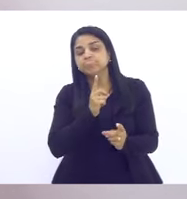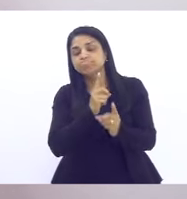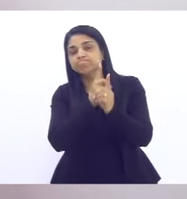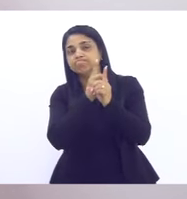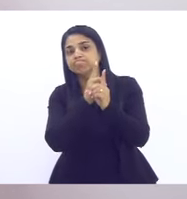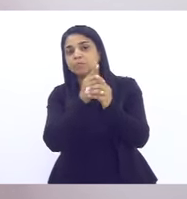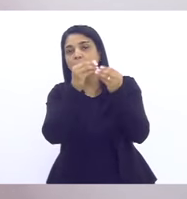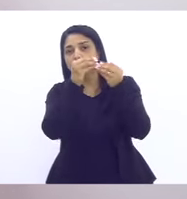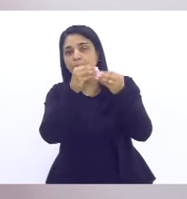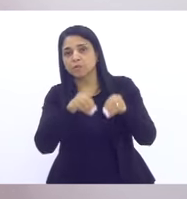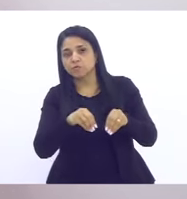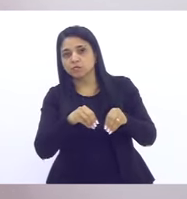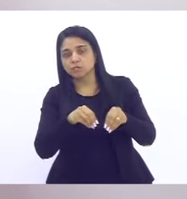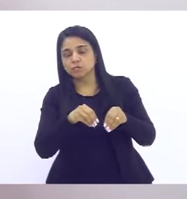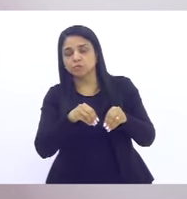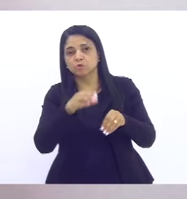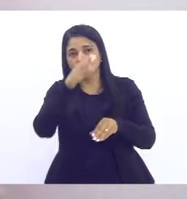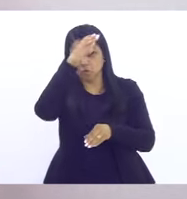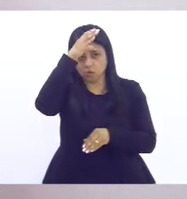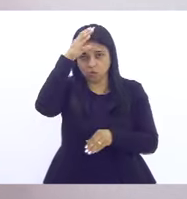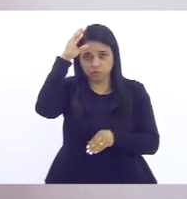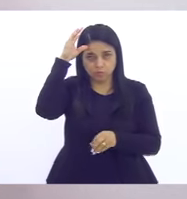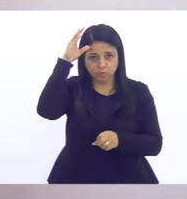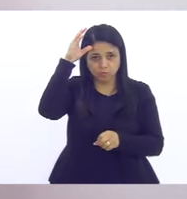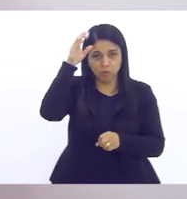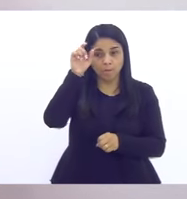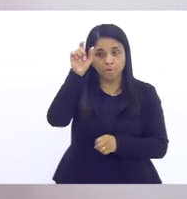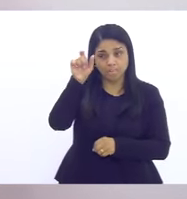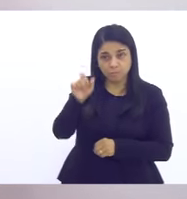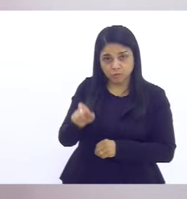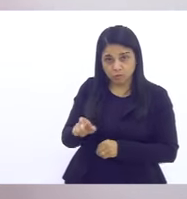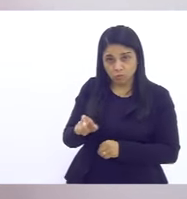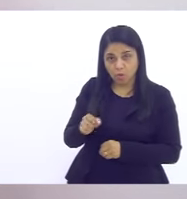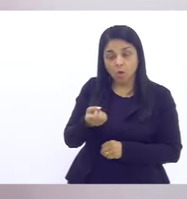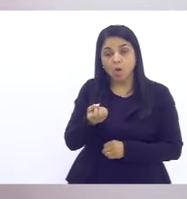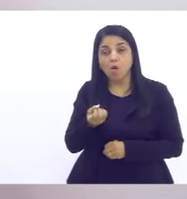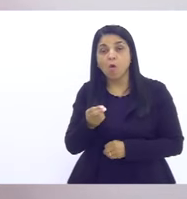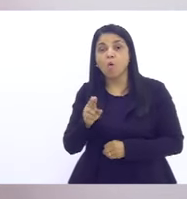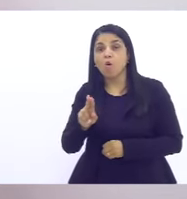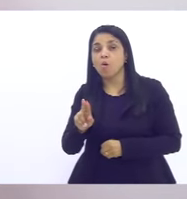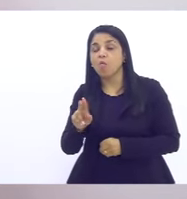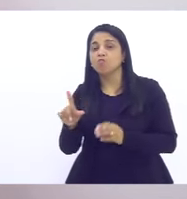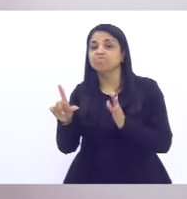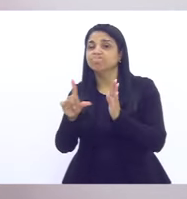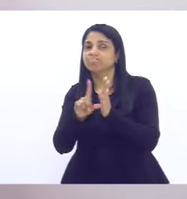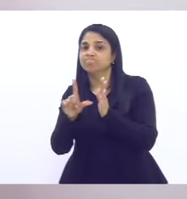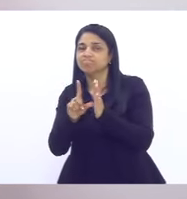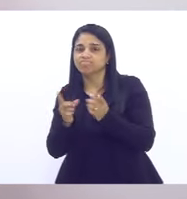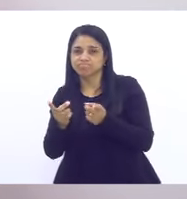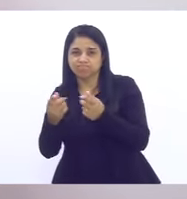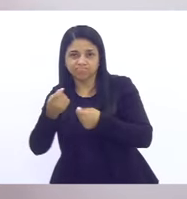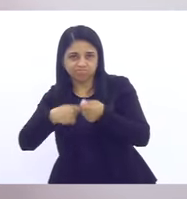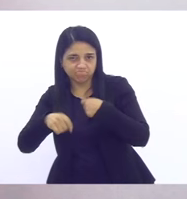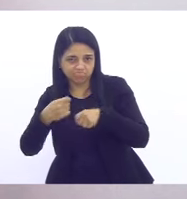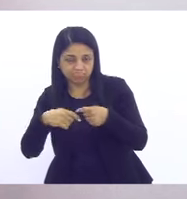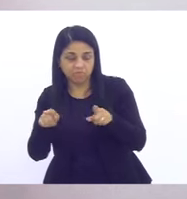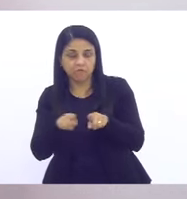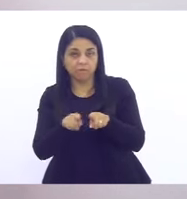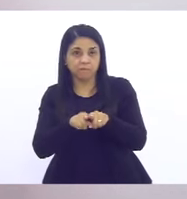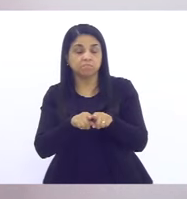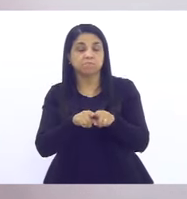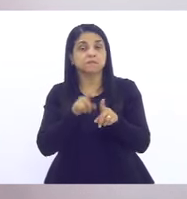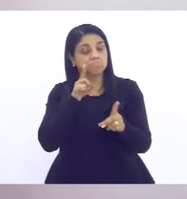o prejuízo ao consumidor, seja ele pessoa física ou jurídica, e desde que seja constatada,